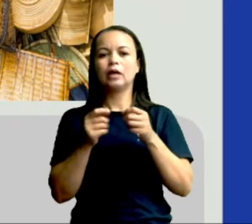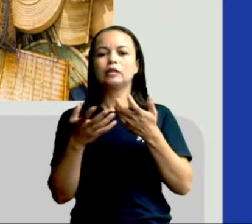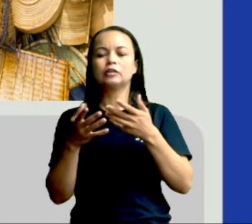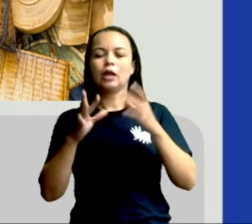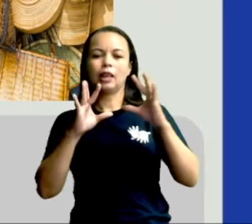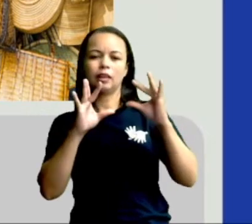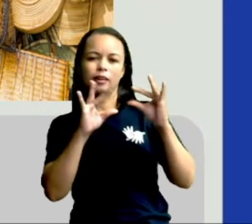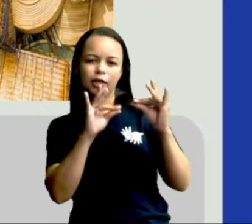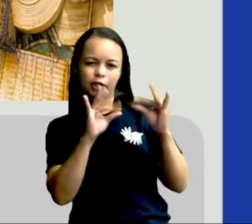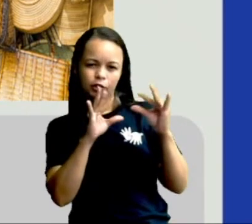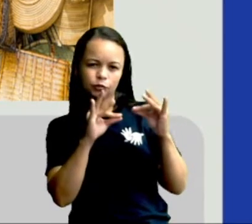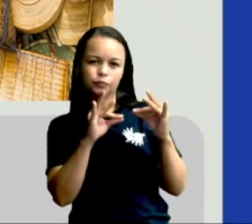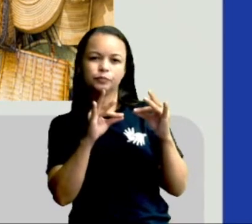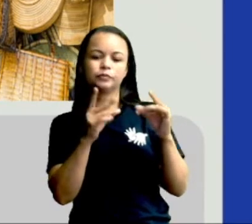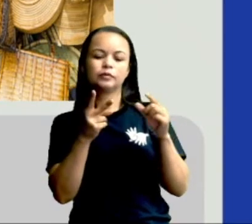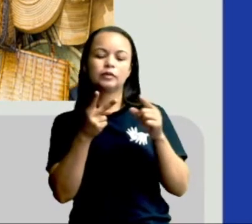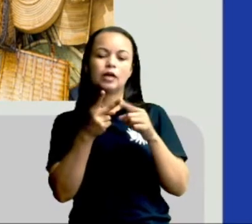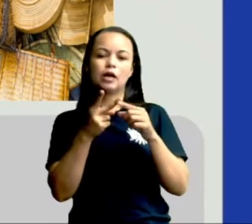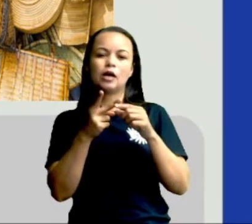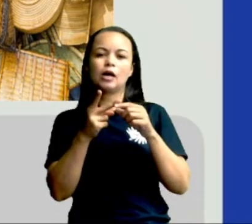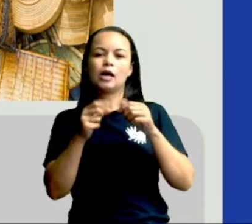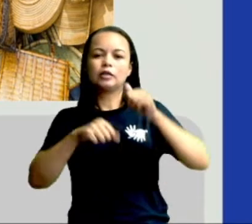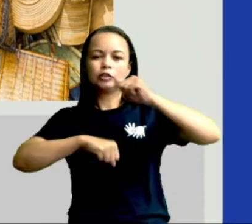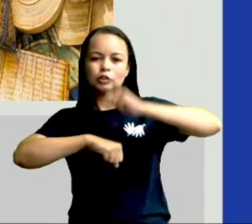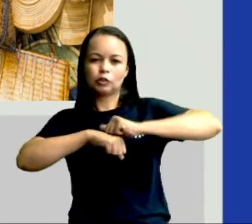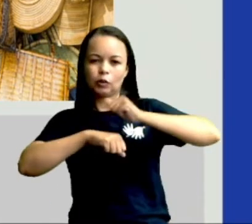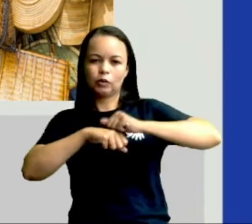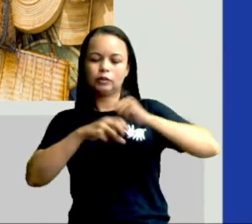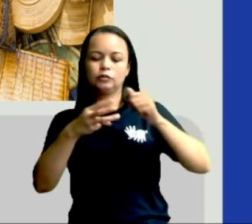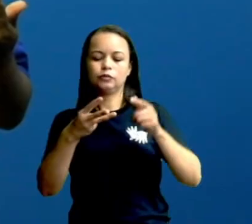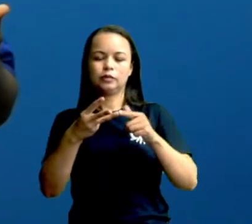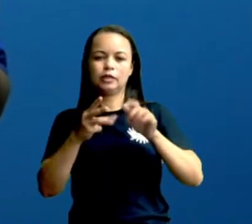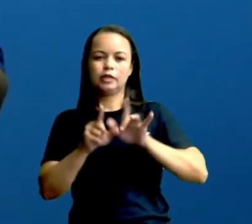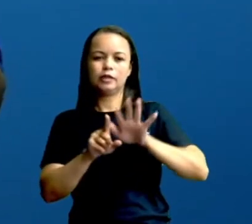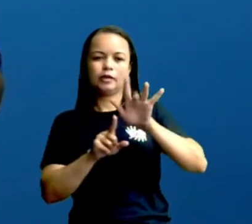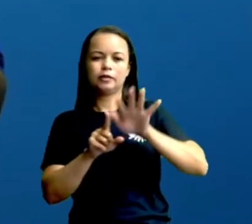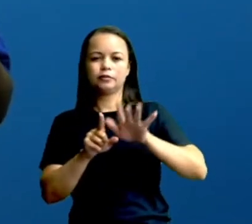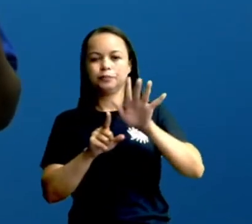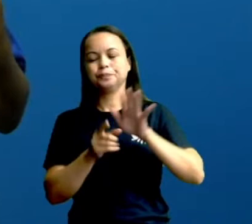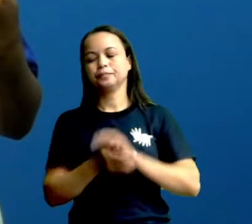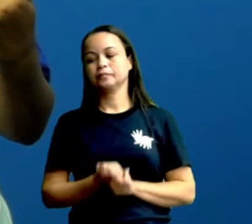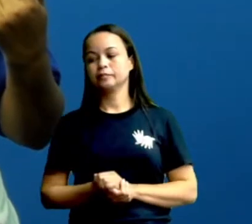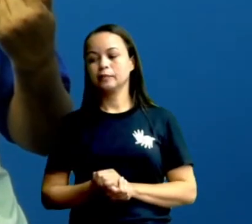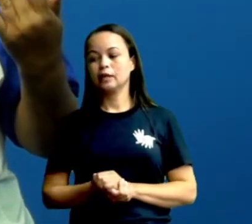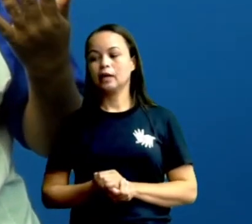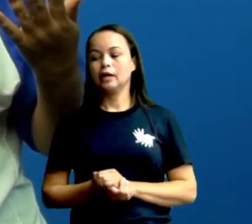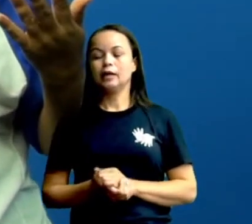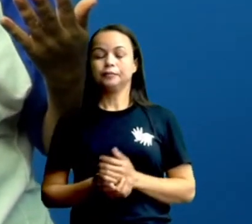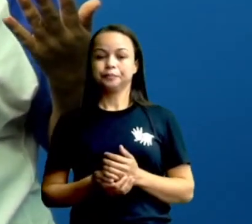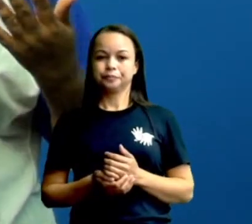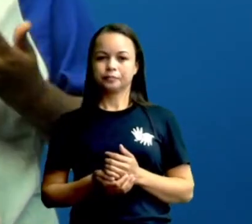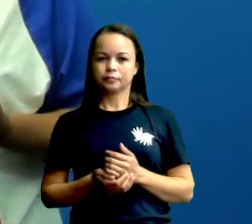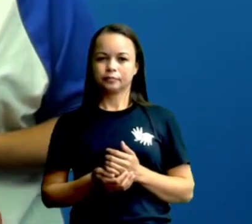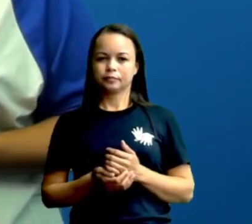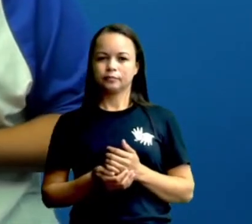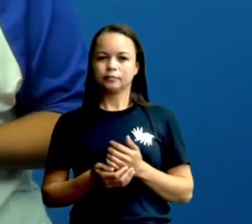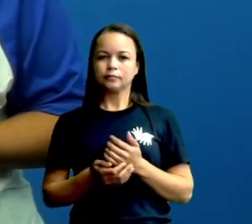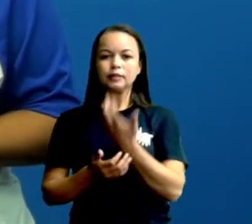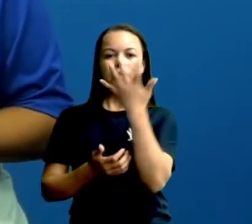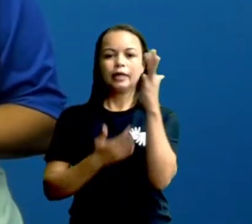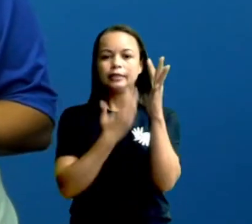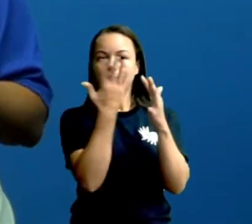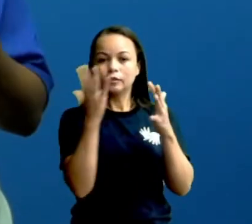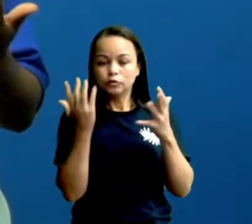estado líquido, isso? Sólido e gasoso. E na natureza, pessoal, nós podemos ver a água, nesses